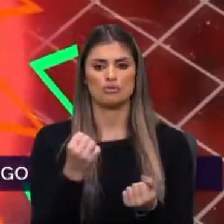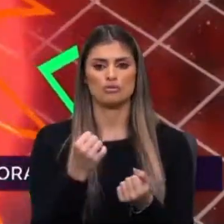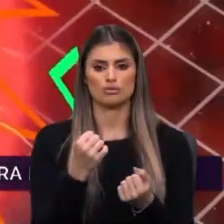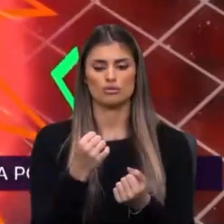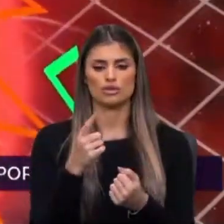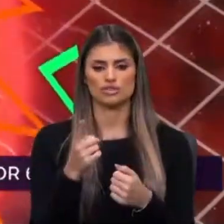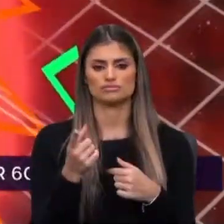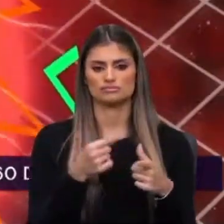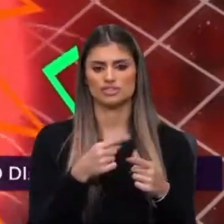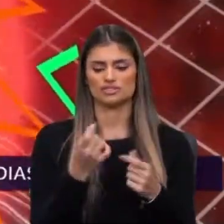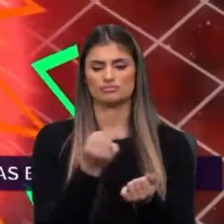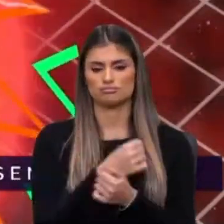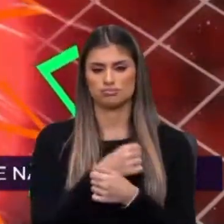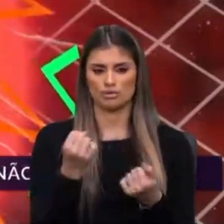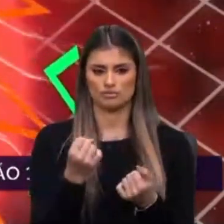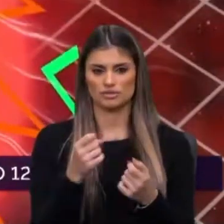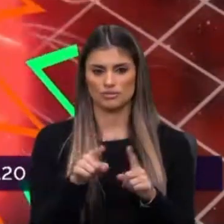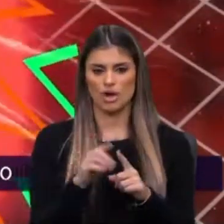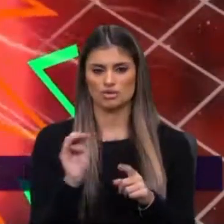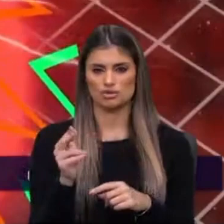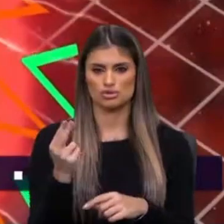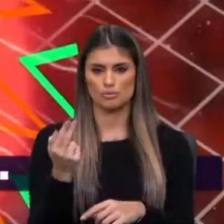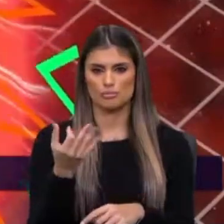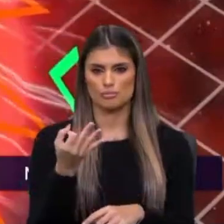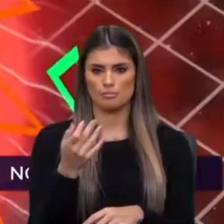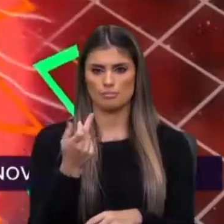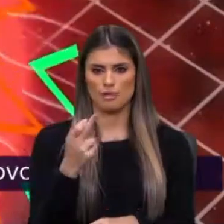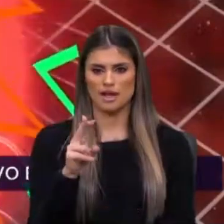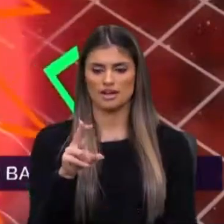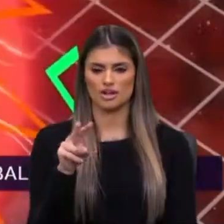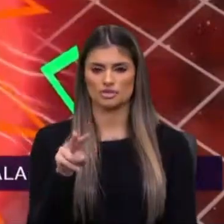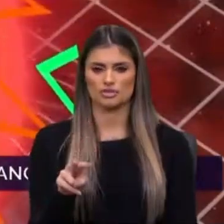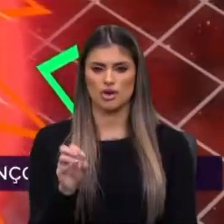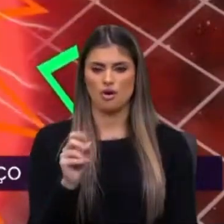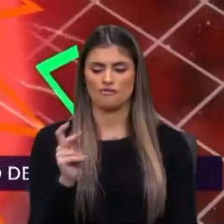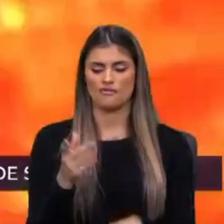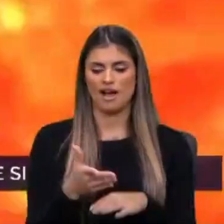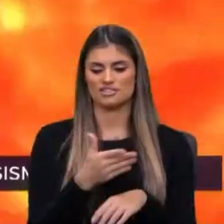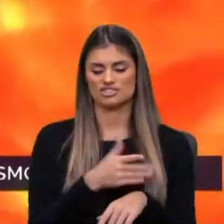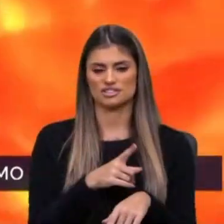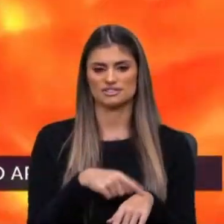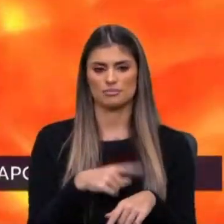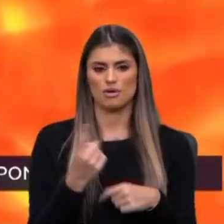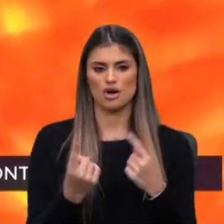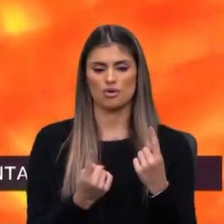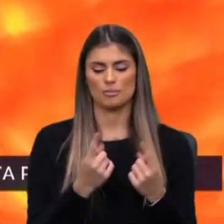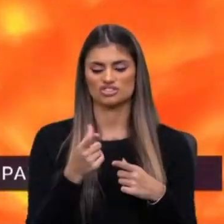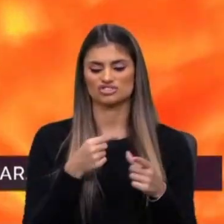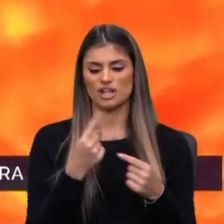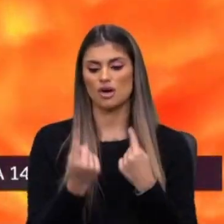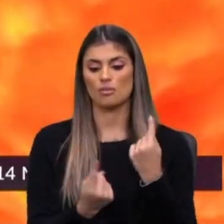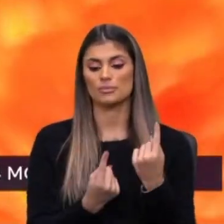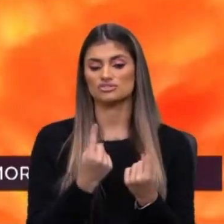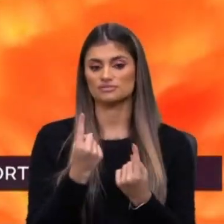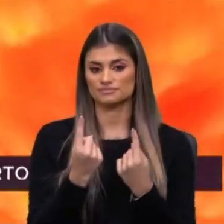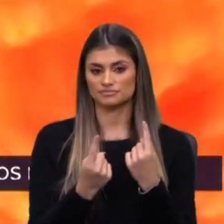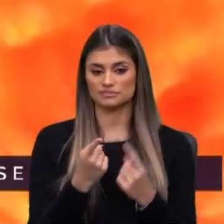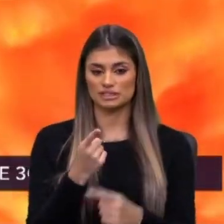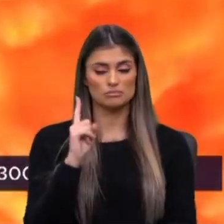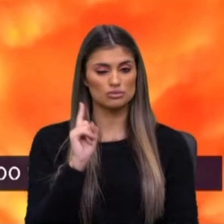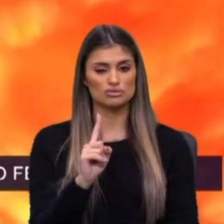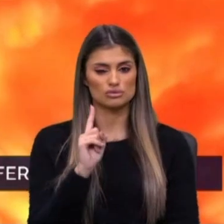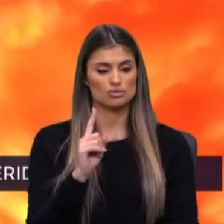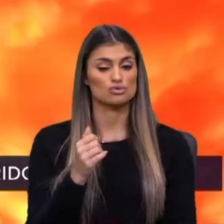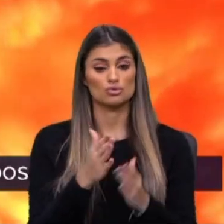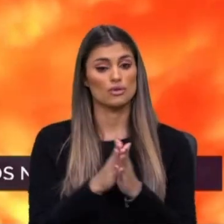massa explodem como uma supernova, mas um bocadinho antes desse período, algumas dessas estrelas, lá está, isto é importante, não